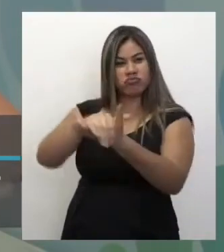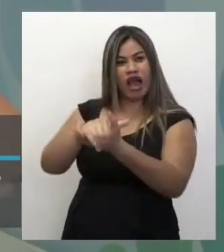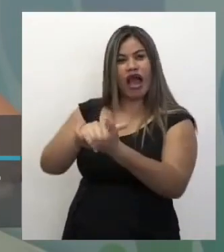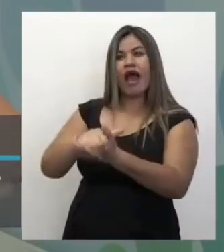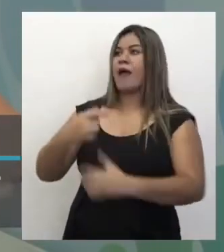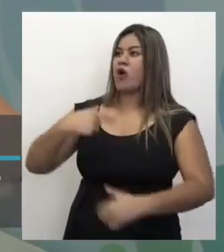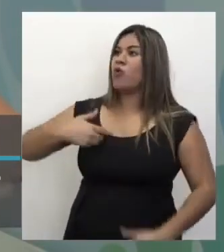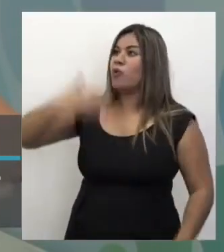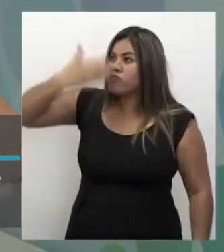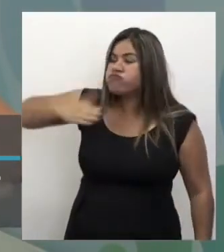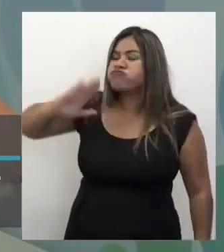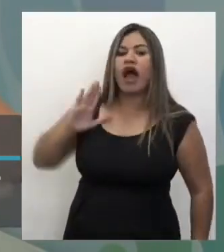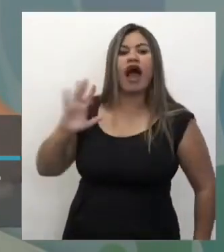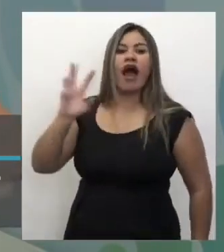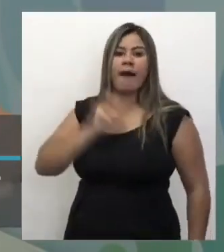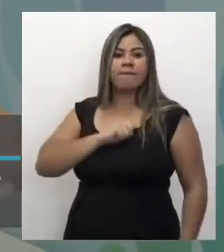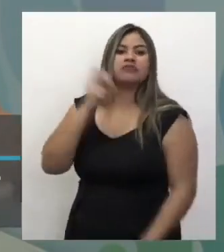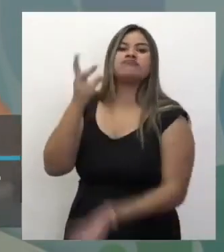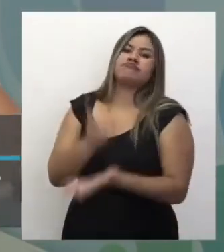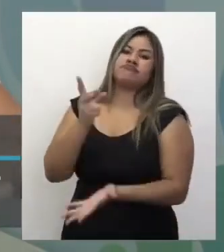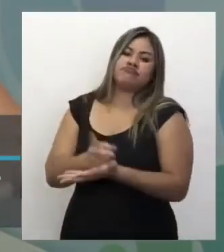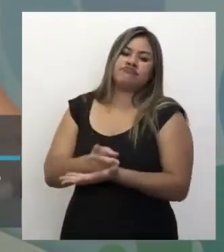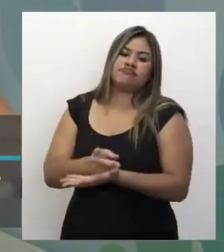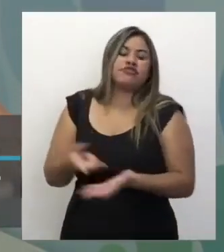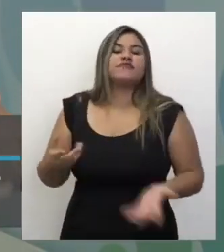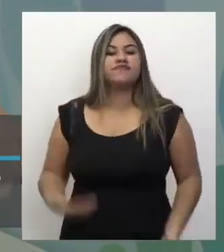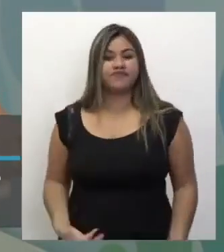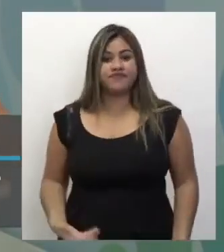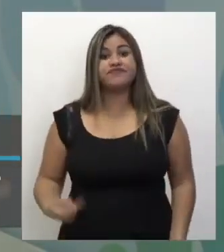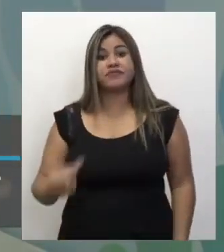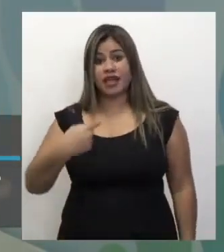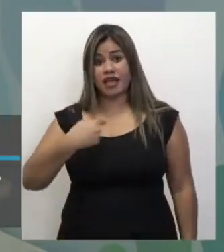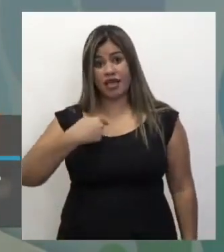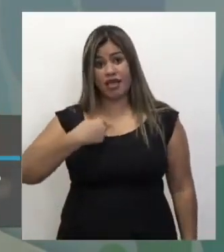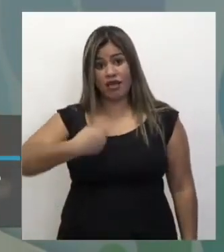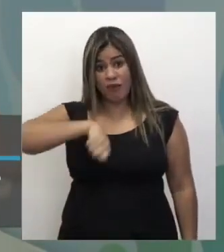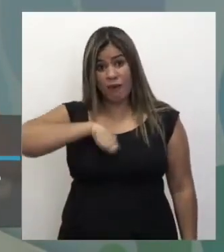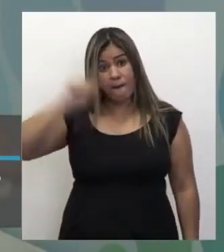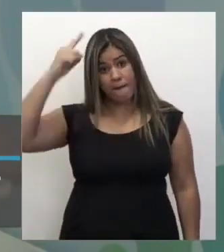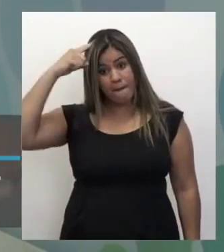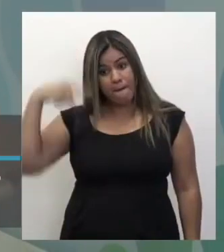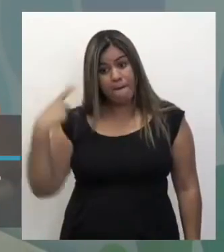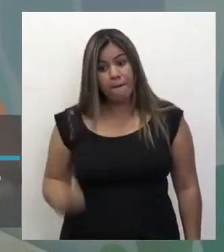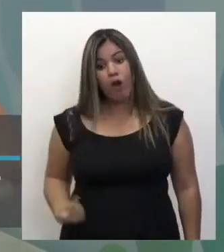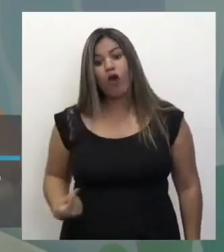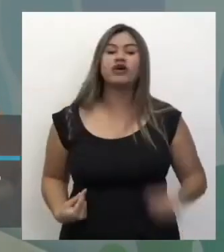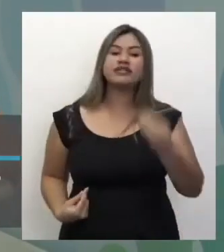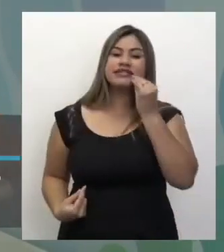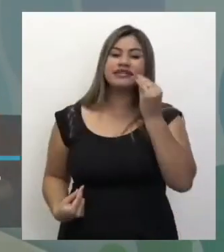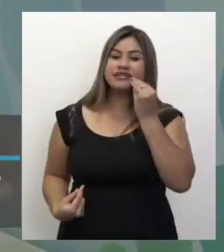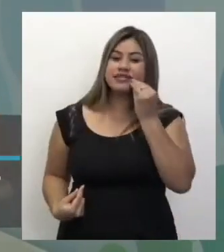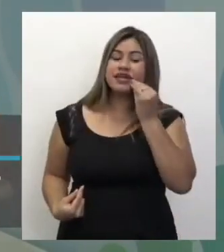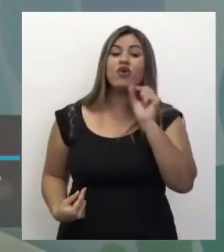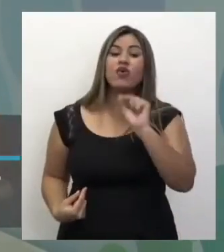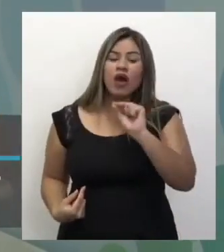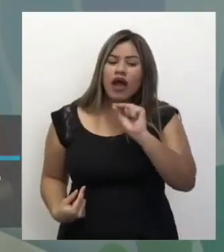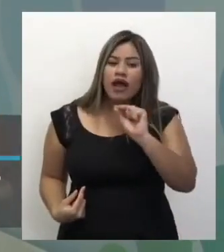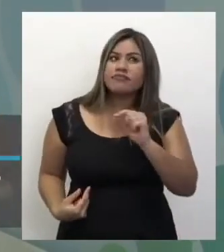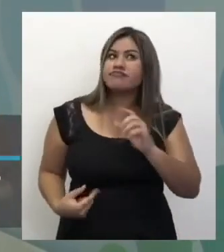que amá-la o tempo inteiro. Eu, professora Mônica, tentei rebater com argumentos de causa e